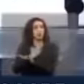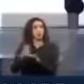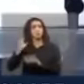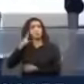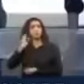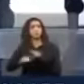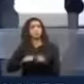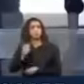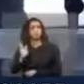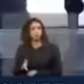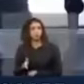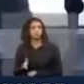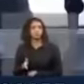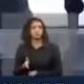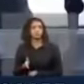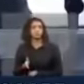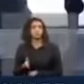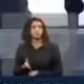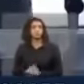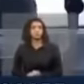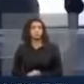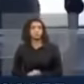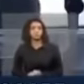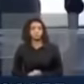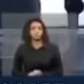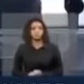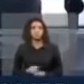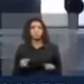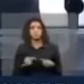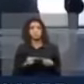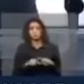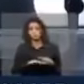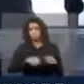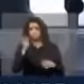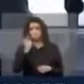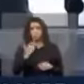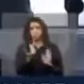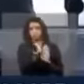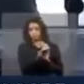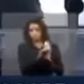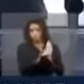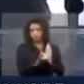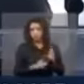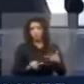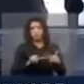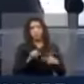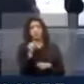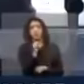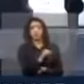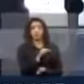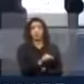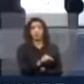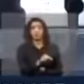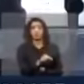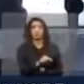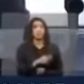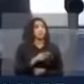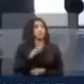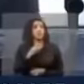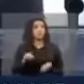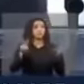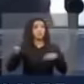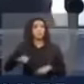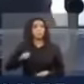ao ordenamento vigente, por intermédio do processo legislativo, não abrangeram a descriminalização do